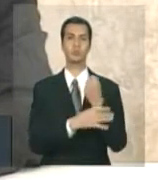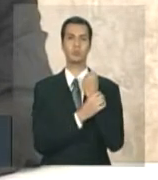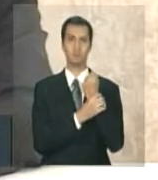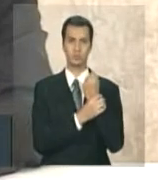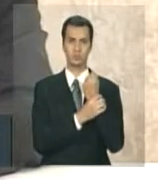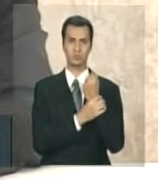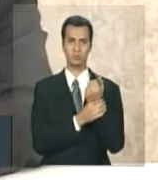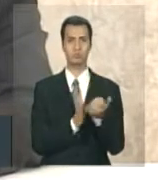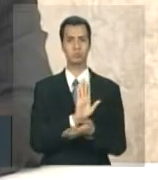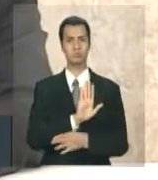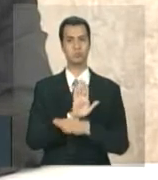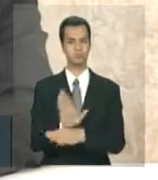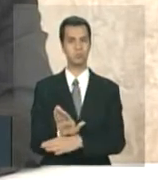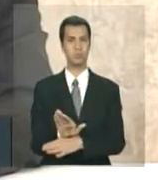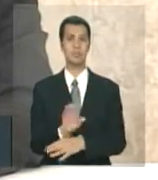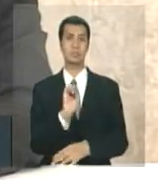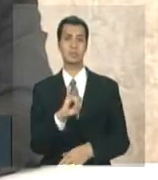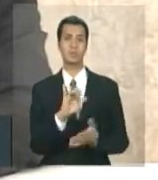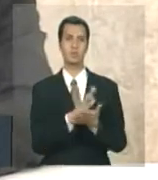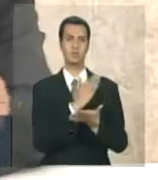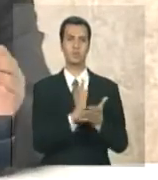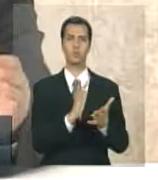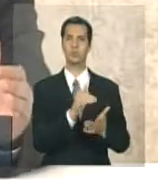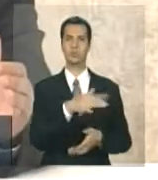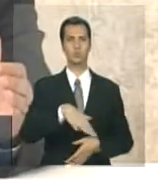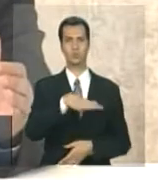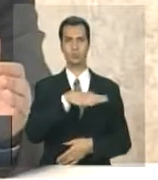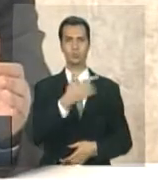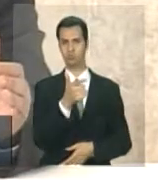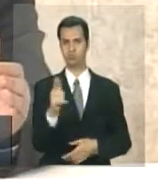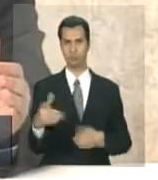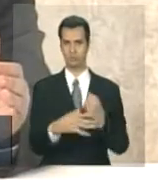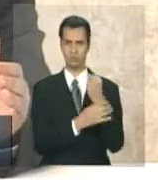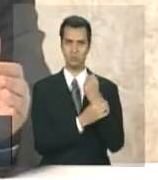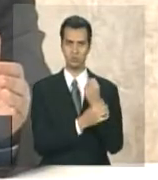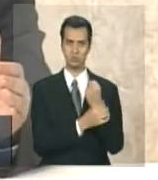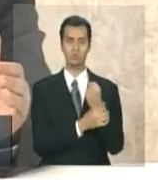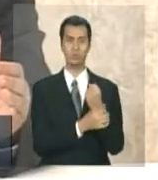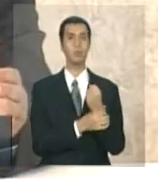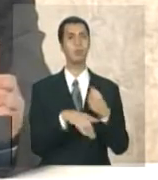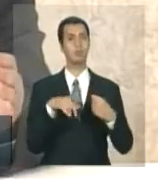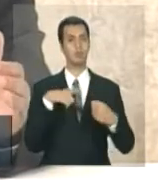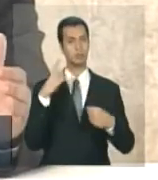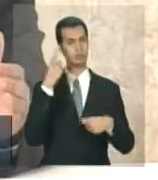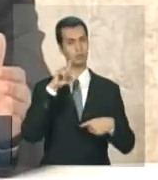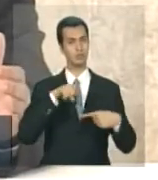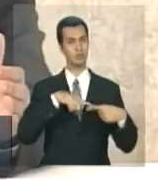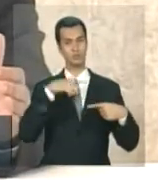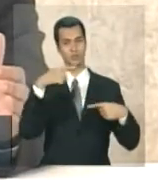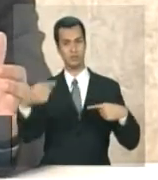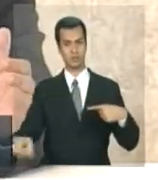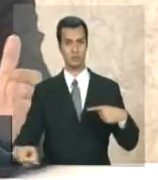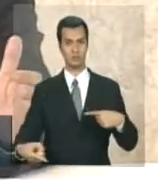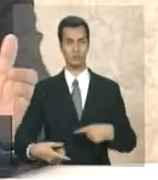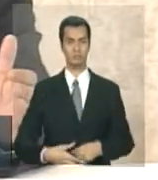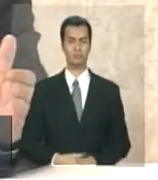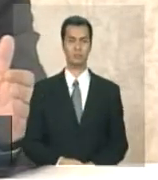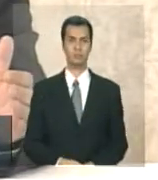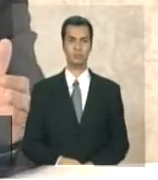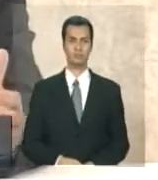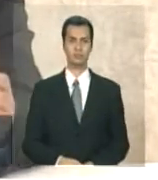familiar. Para os que não são segurados, desfrutando desse adiamento, dessa postergação